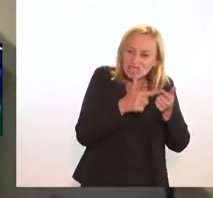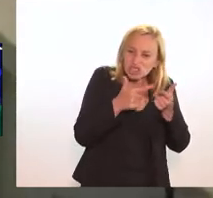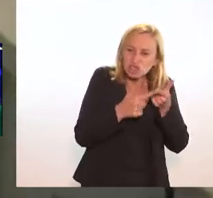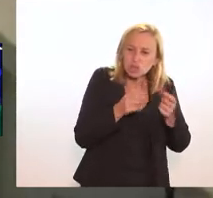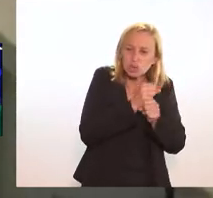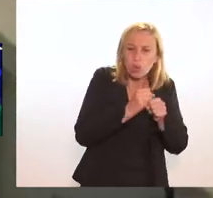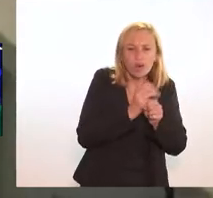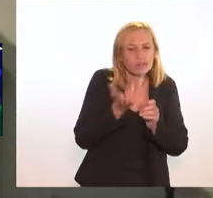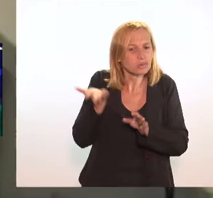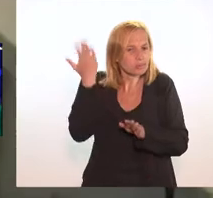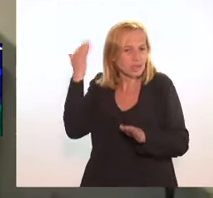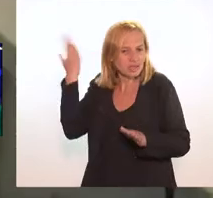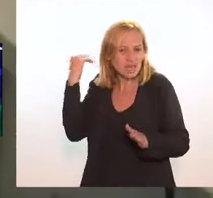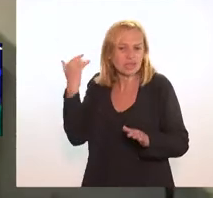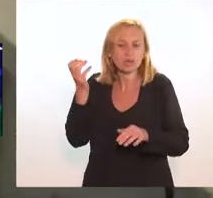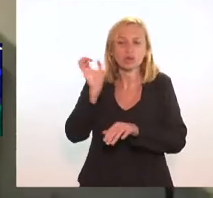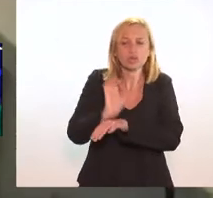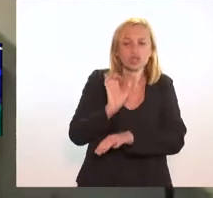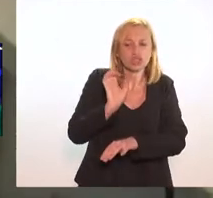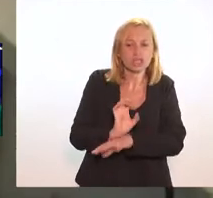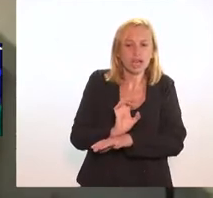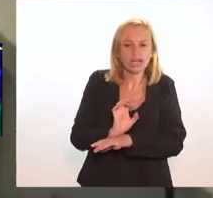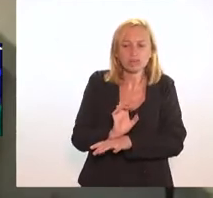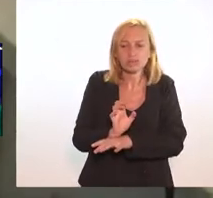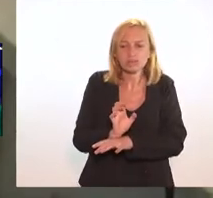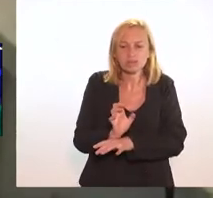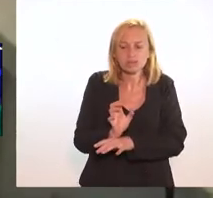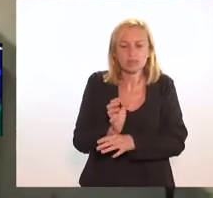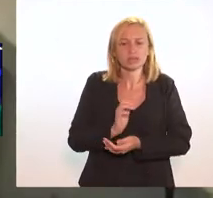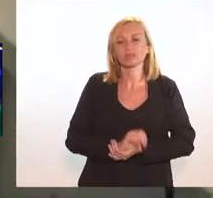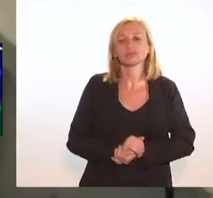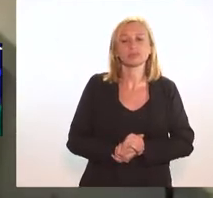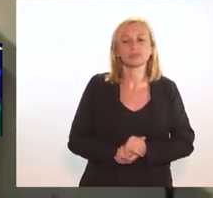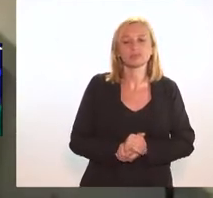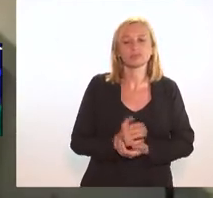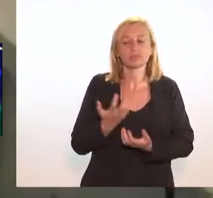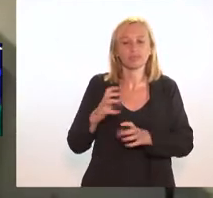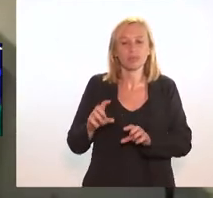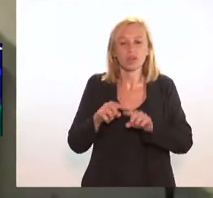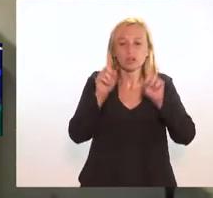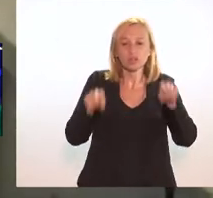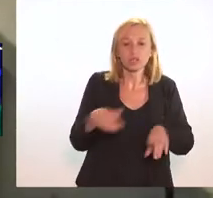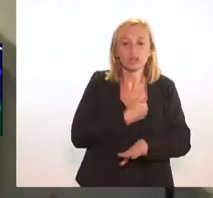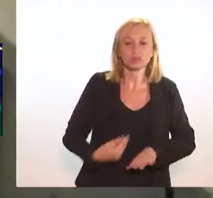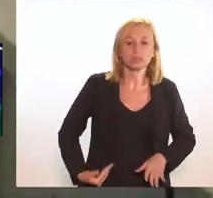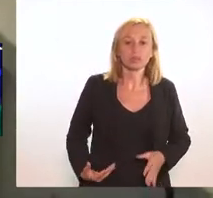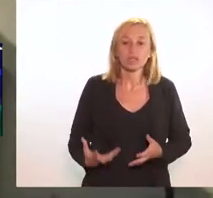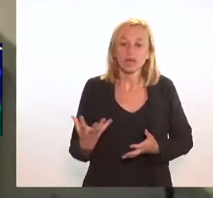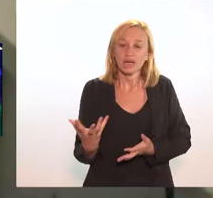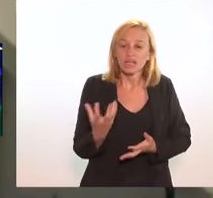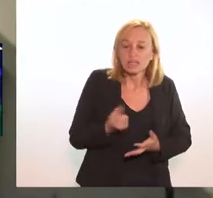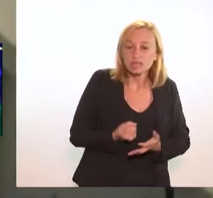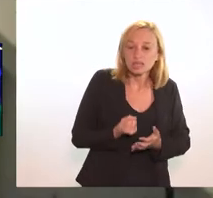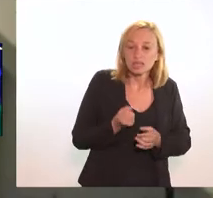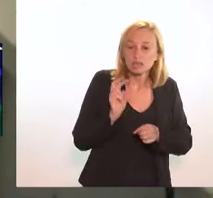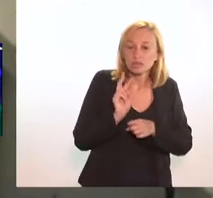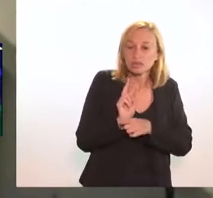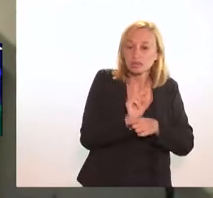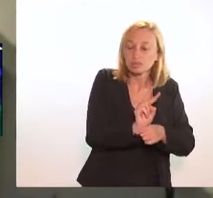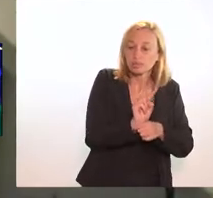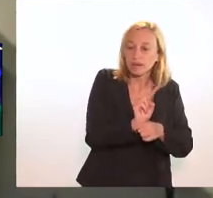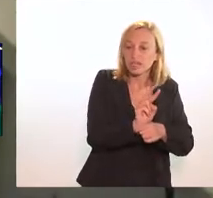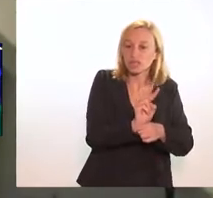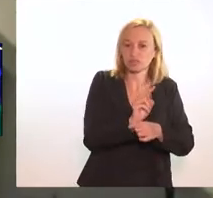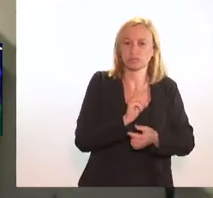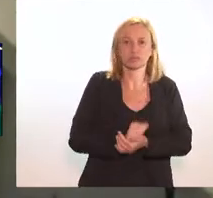mais permite que os funcionários públicos recebam os seus empréstimos